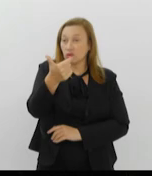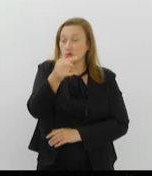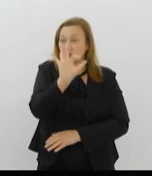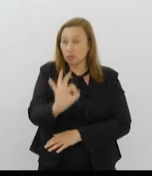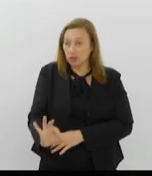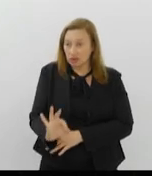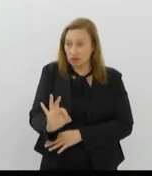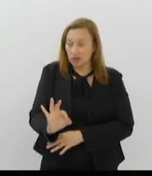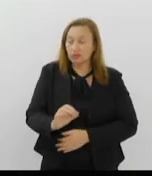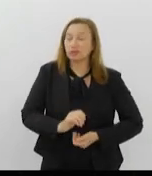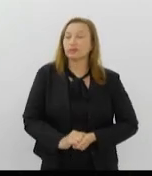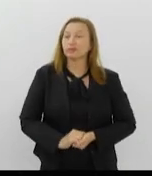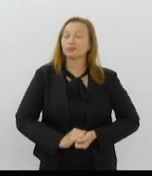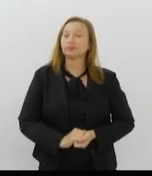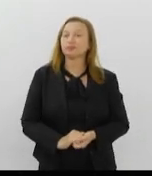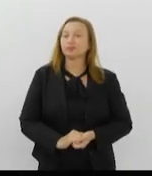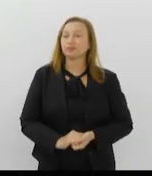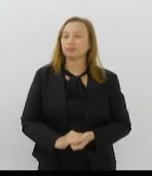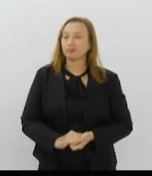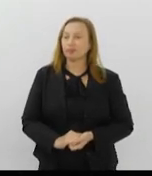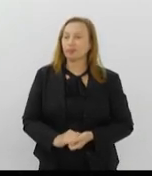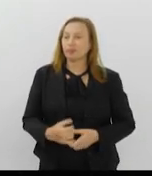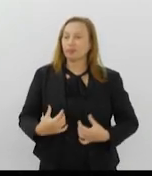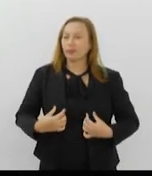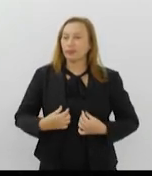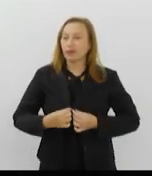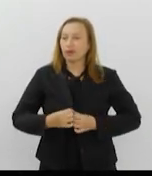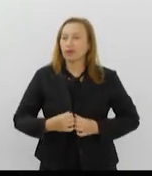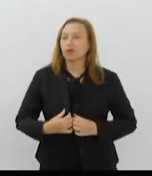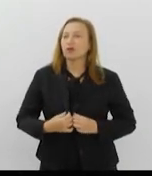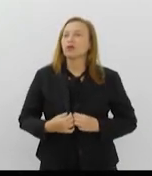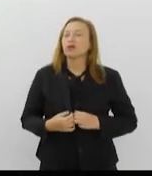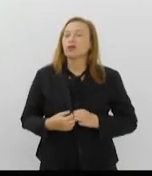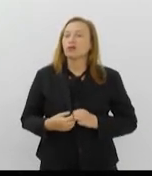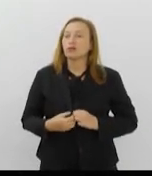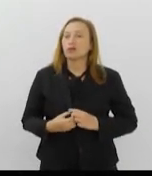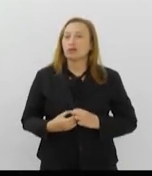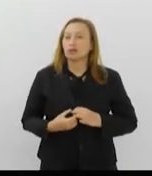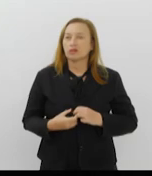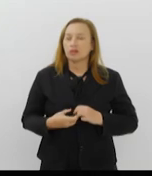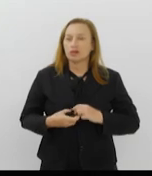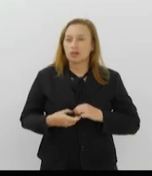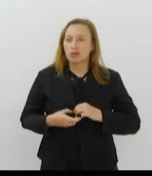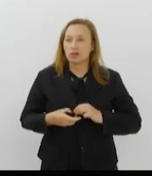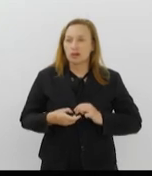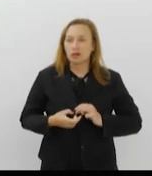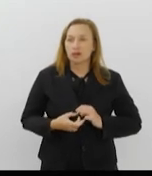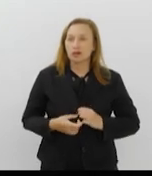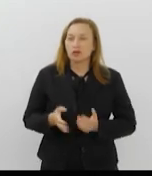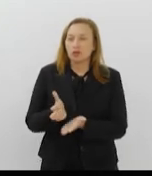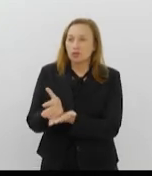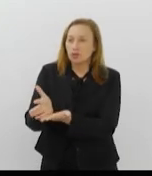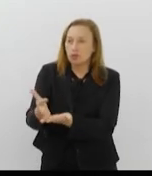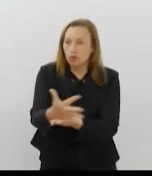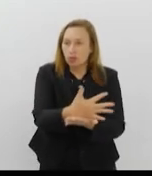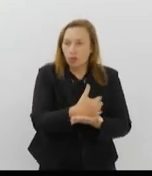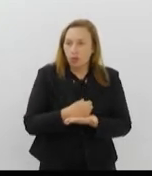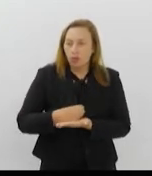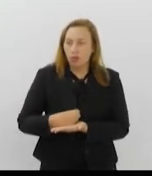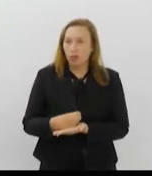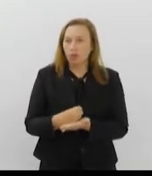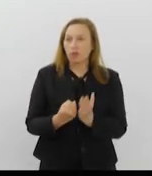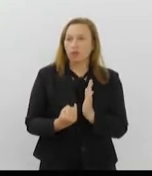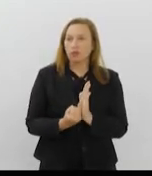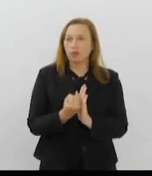em ações da saúde dos impostos arrecadados